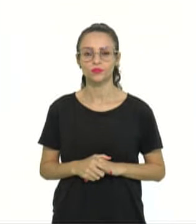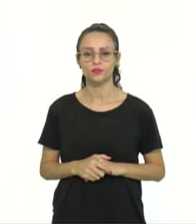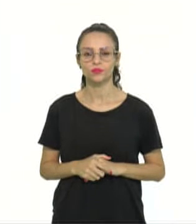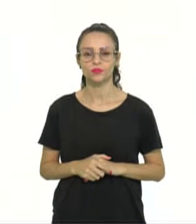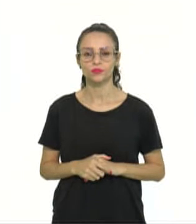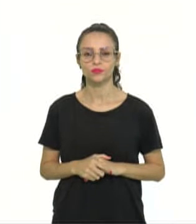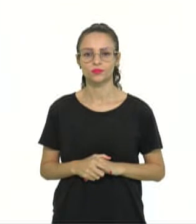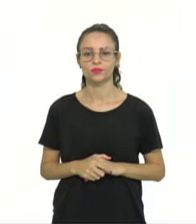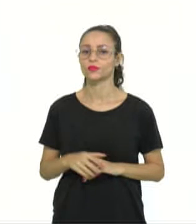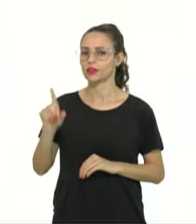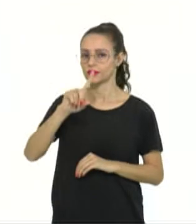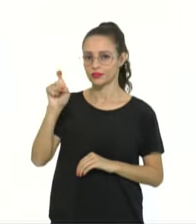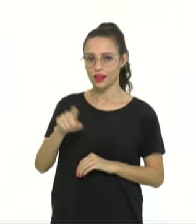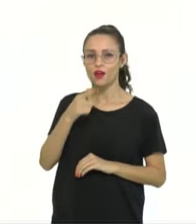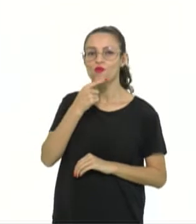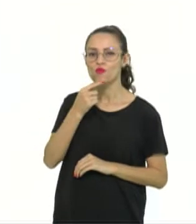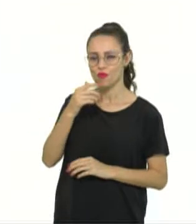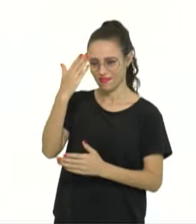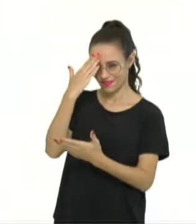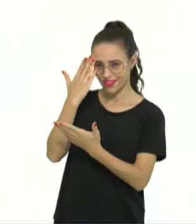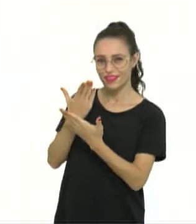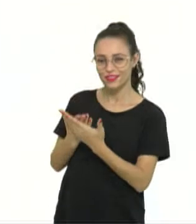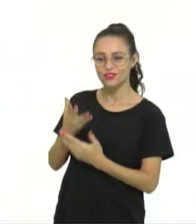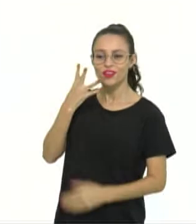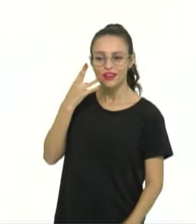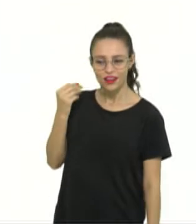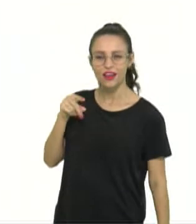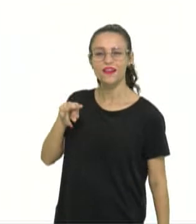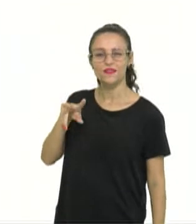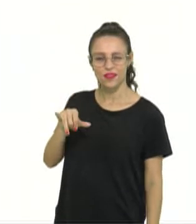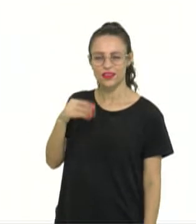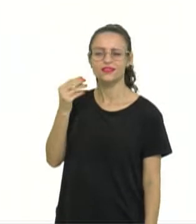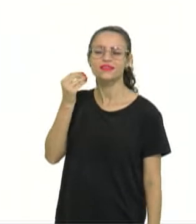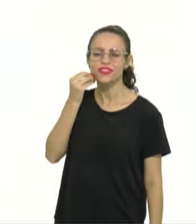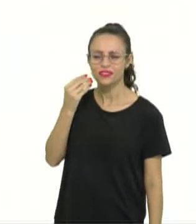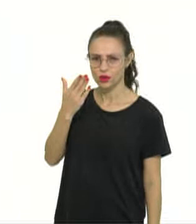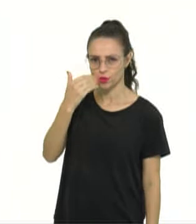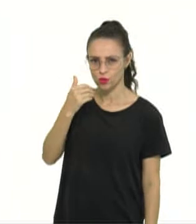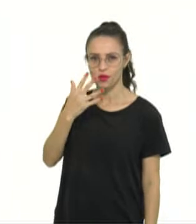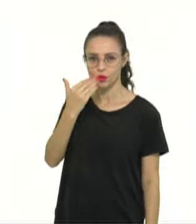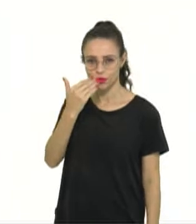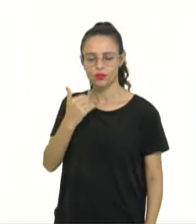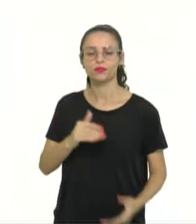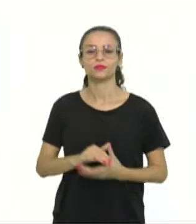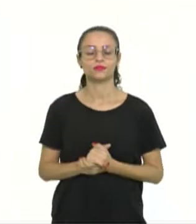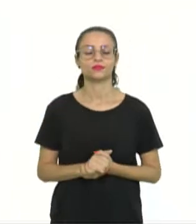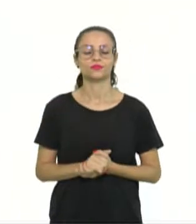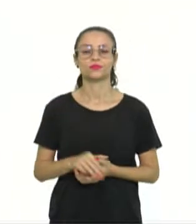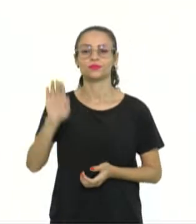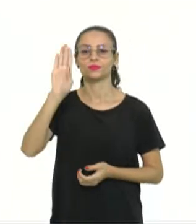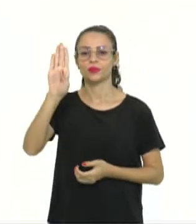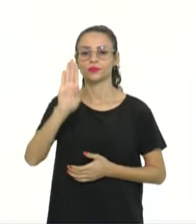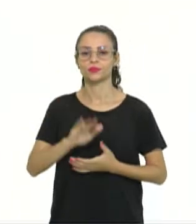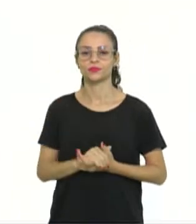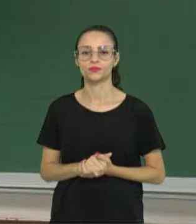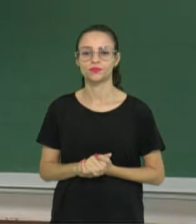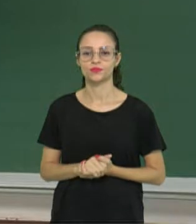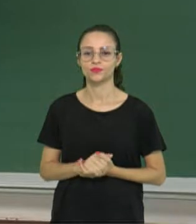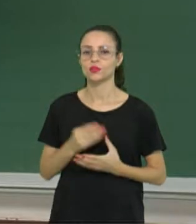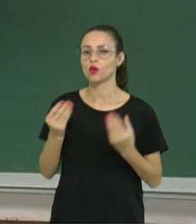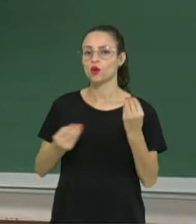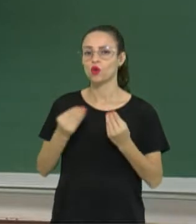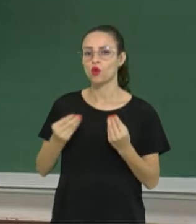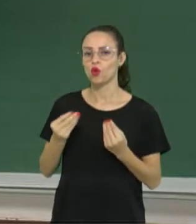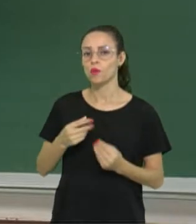food? Será que o John acredita que o Garfield vai provar a comida? E B, how can we prove that? Como